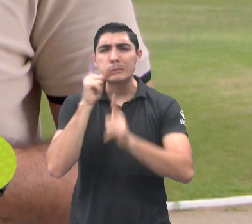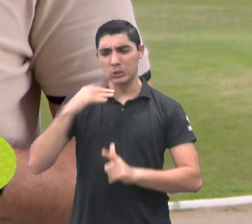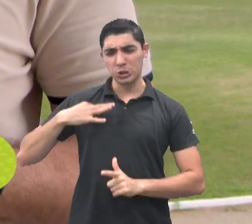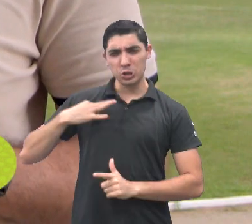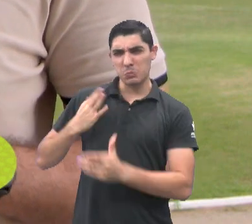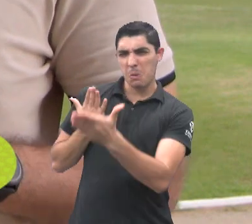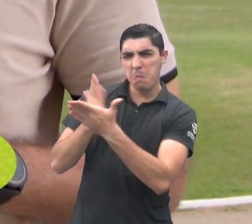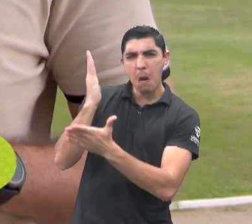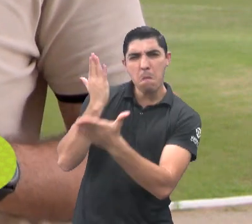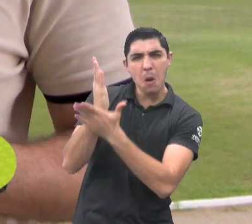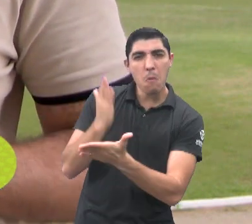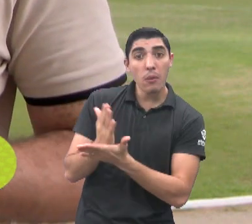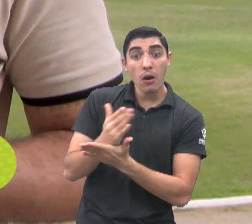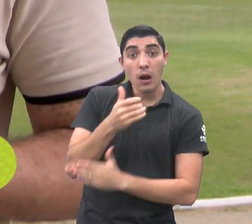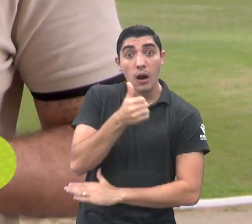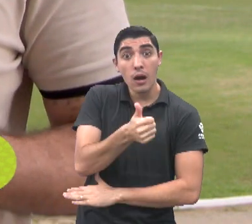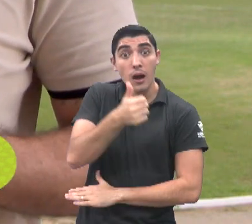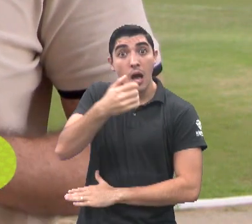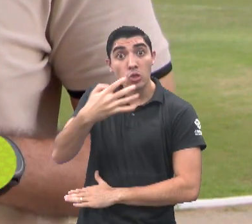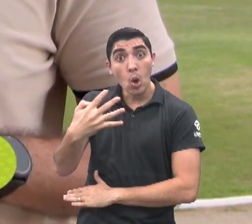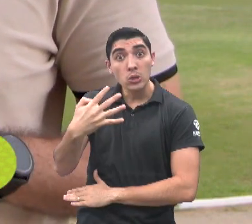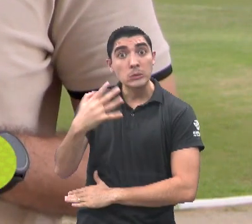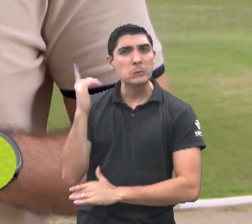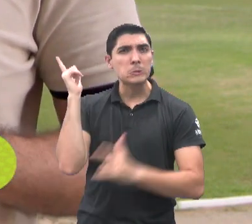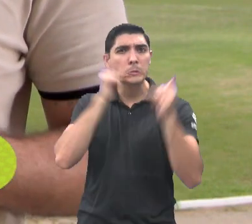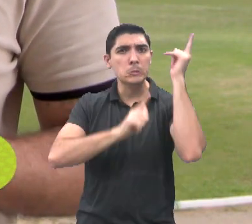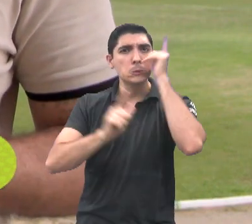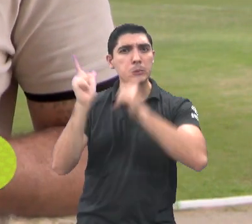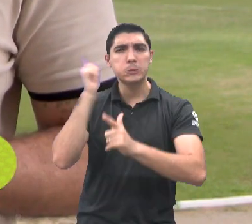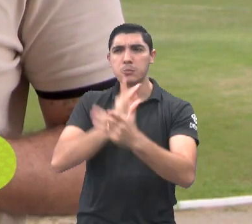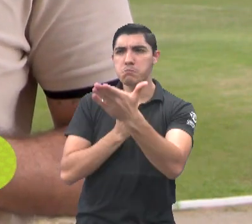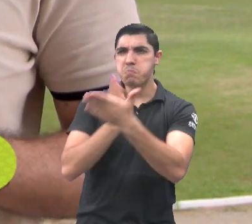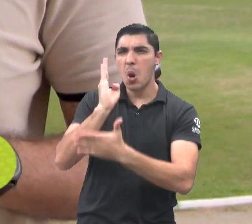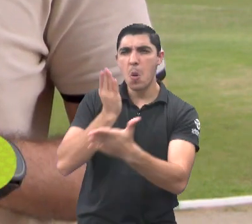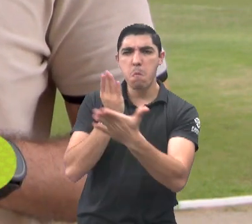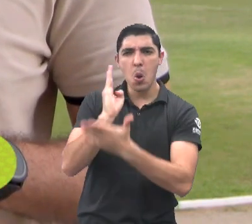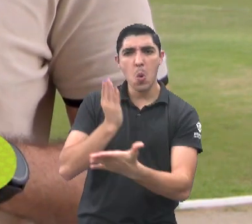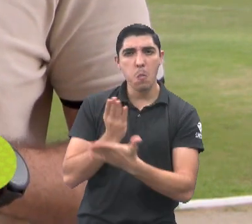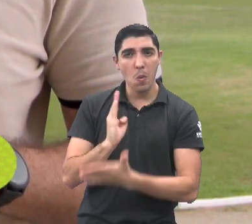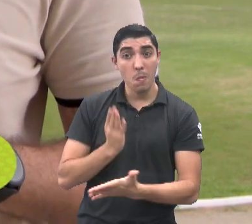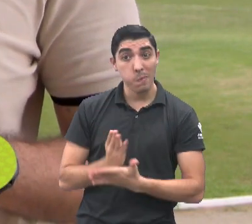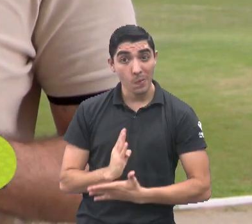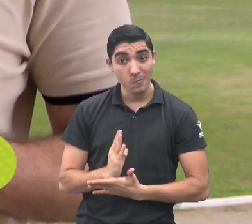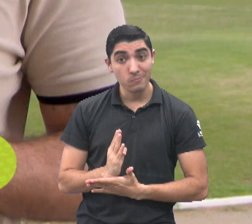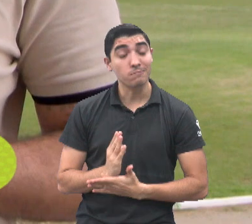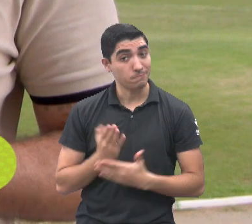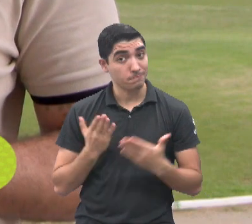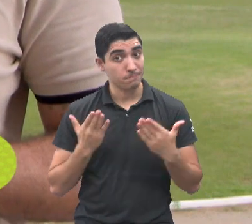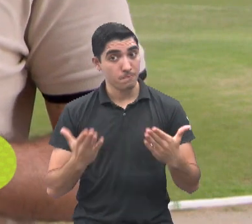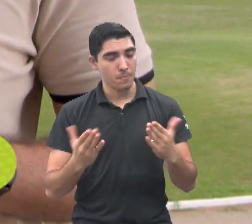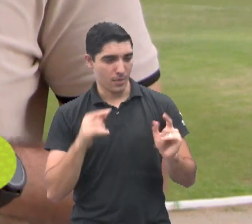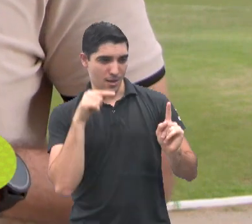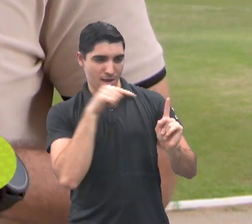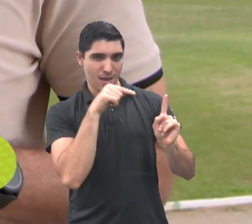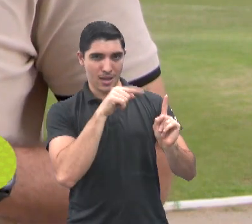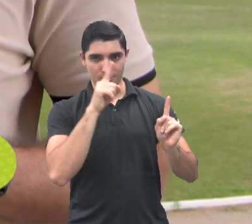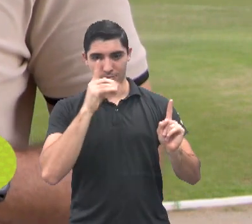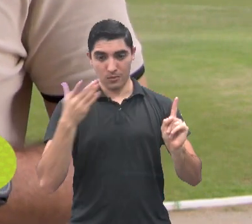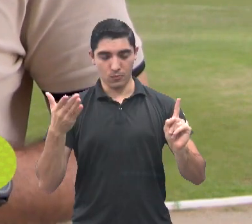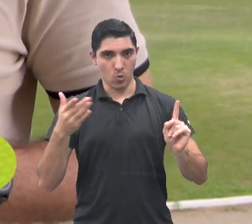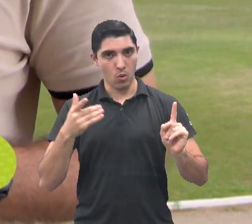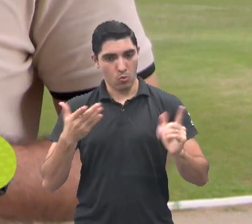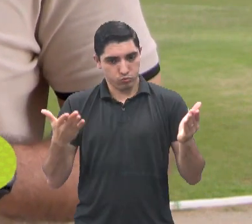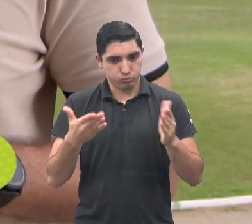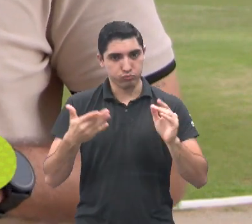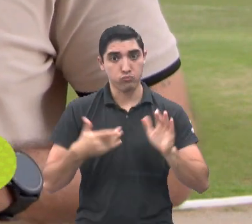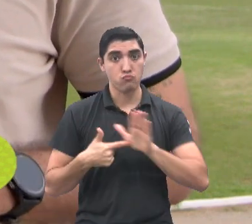14 acessos em toda a sua carreira pelos times em que passou. Na apresentação, ele falou um pouquinho como foi o